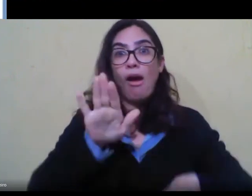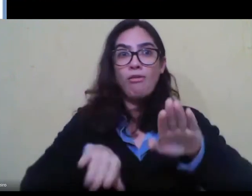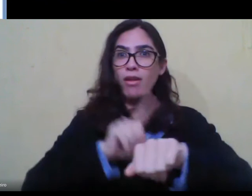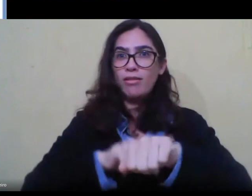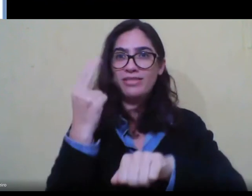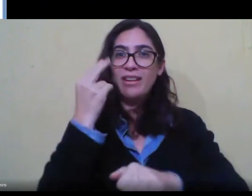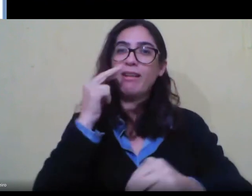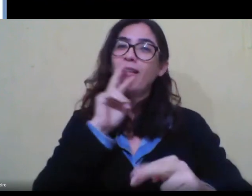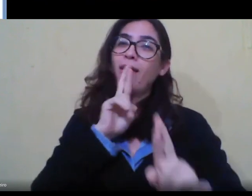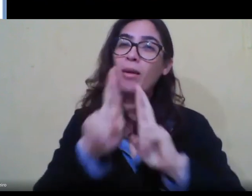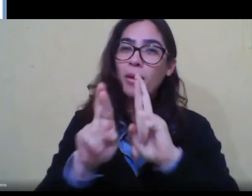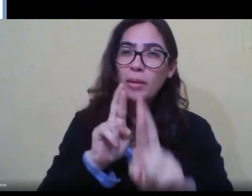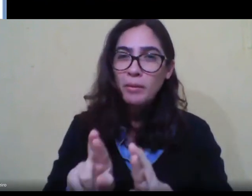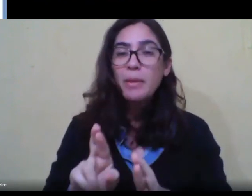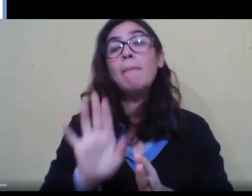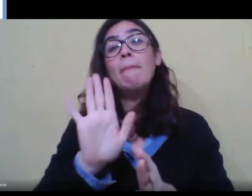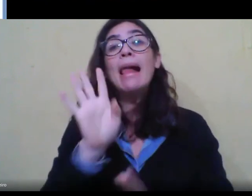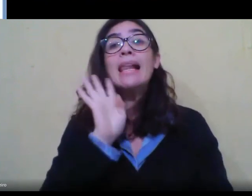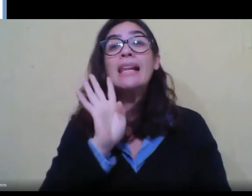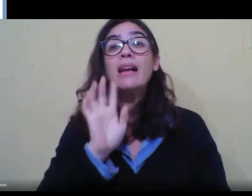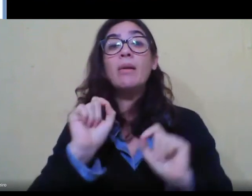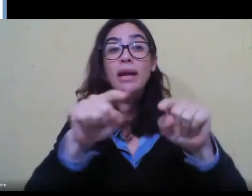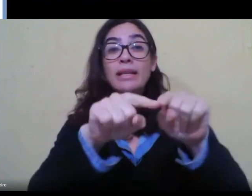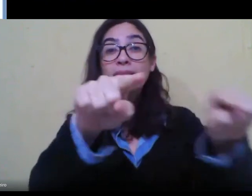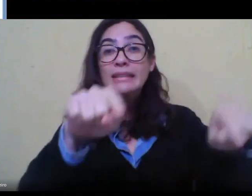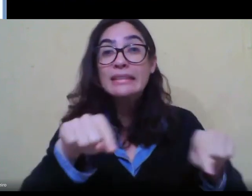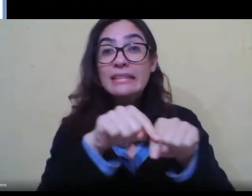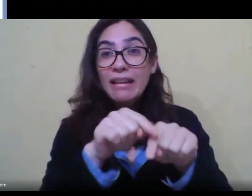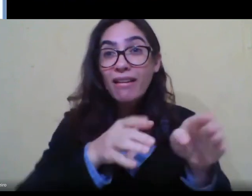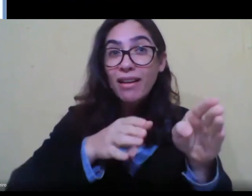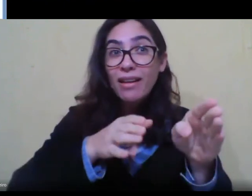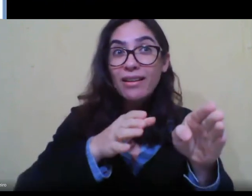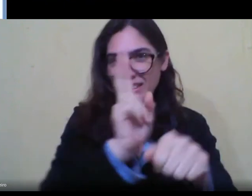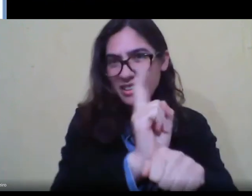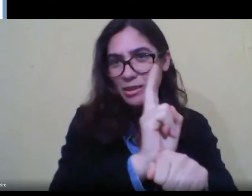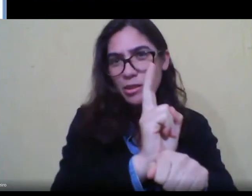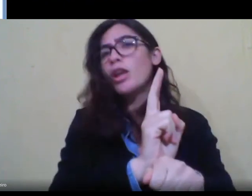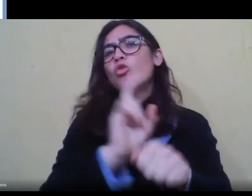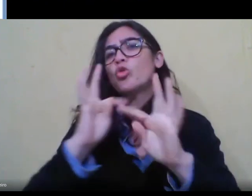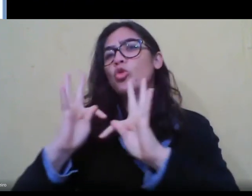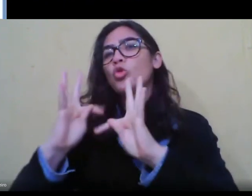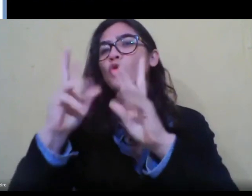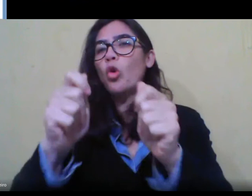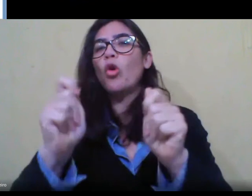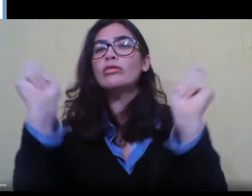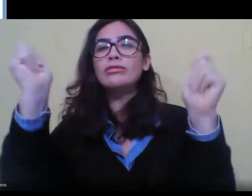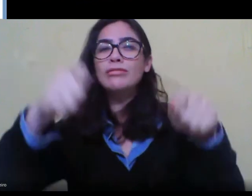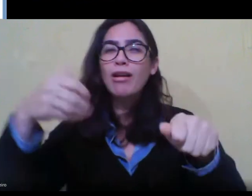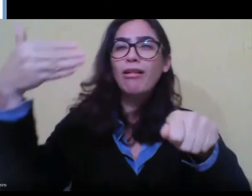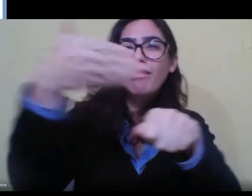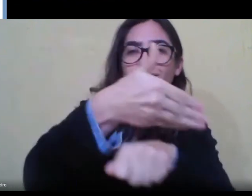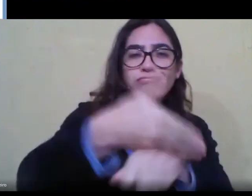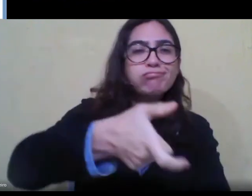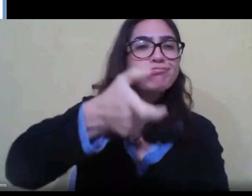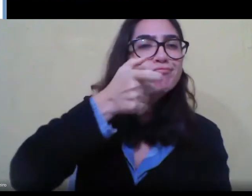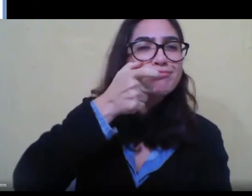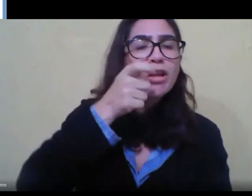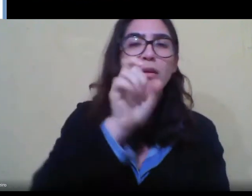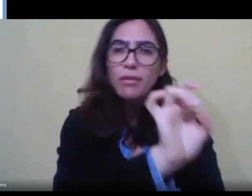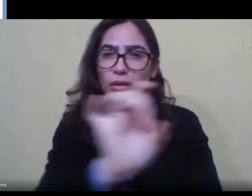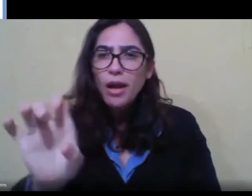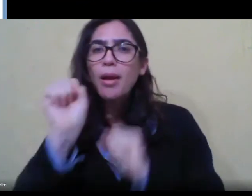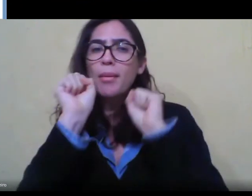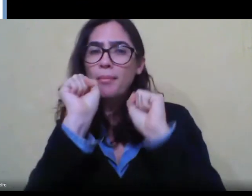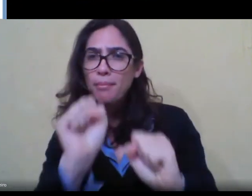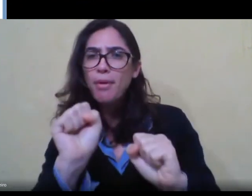um coletivo de perguntas e respostas aí que ajuda a todos mais do que individualmente.